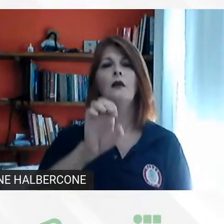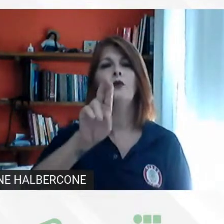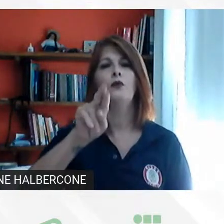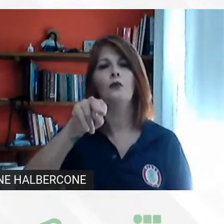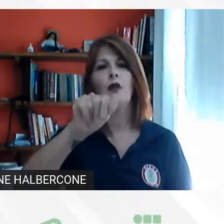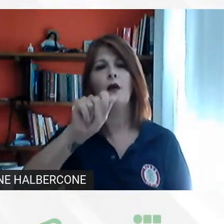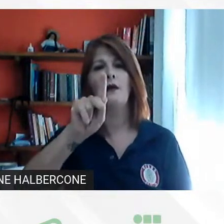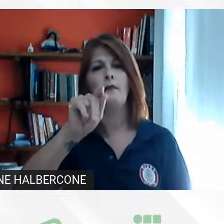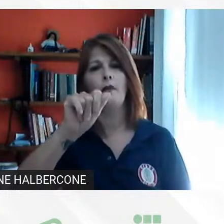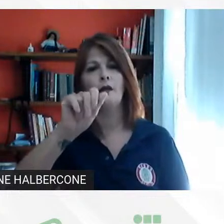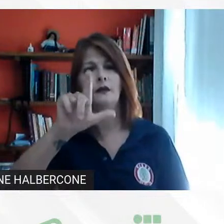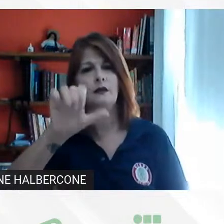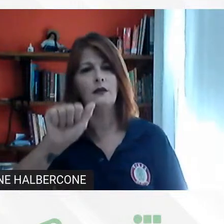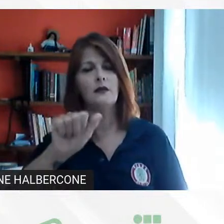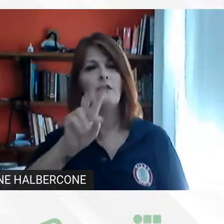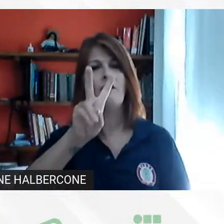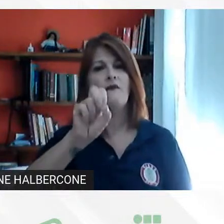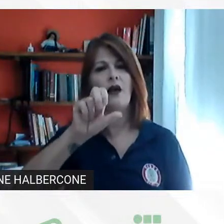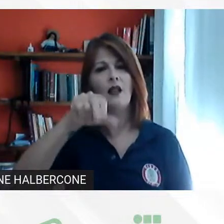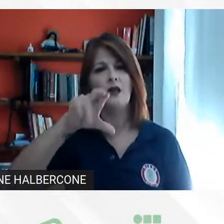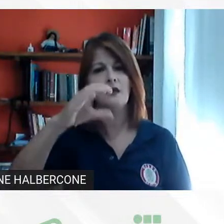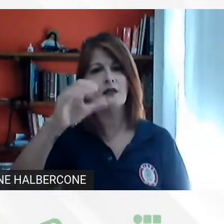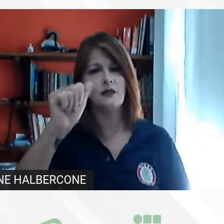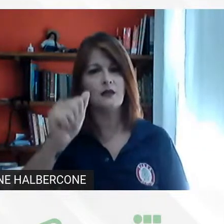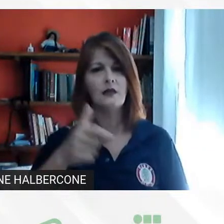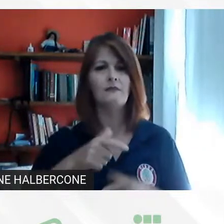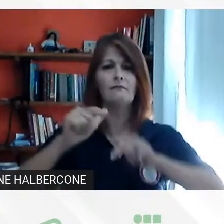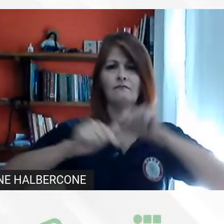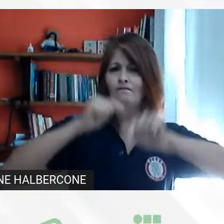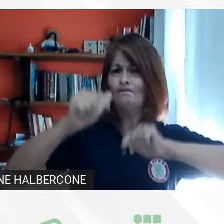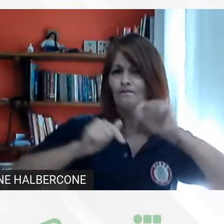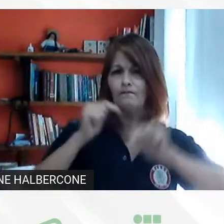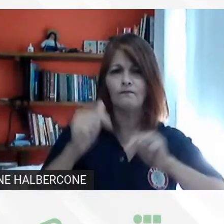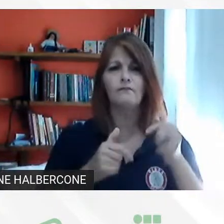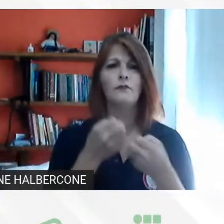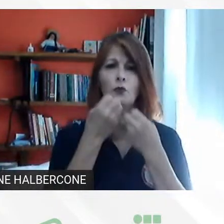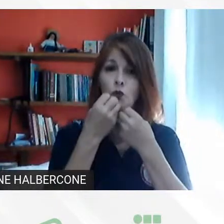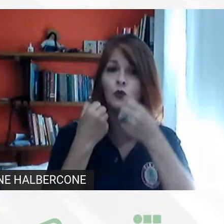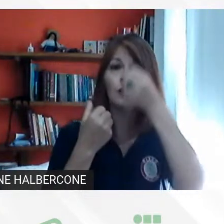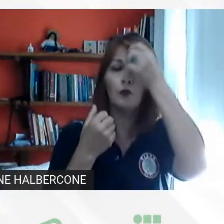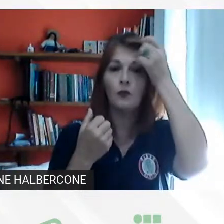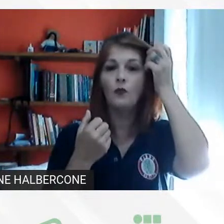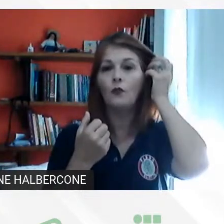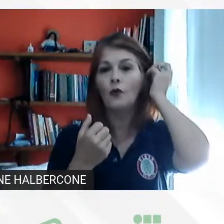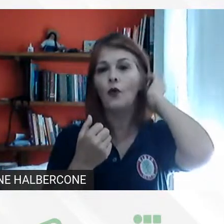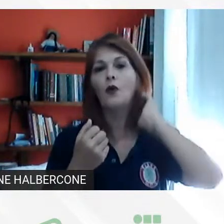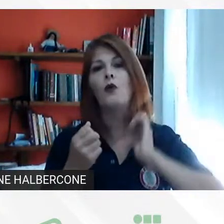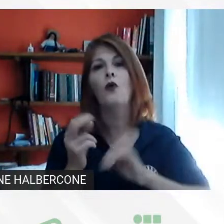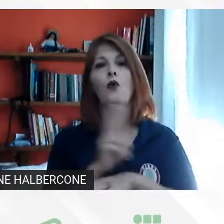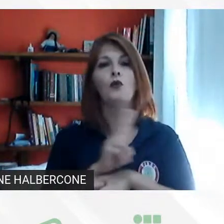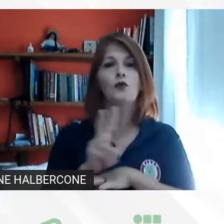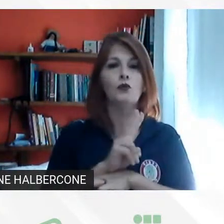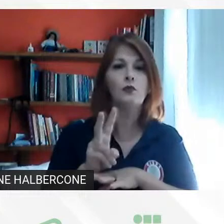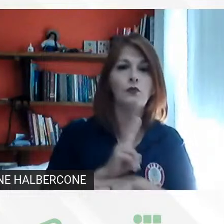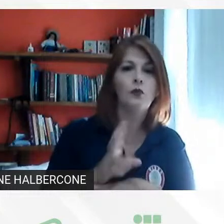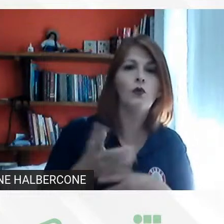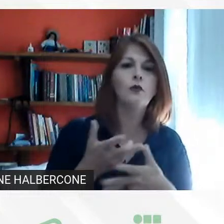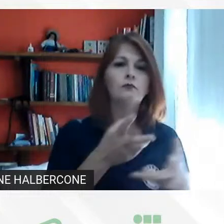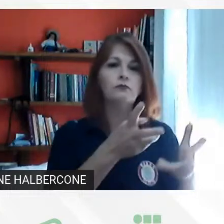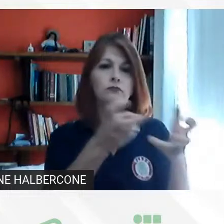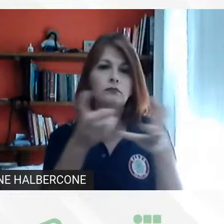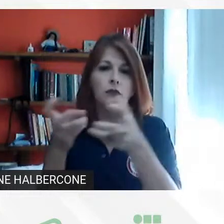Eunápolis, Valença, né, trabalhos que tiveram aí como supervisores,